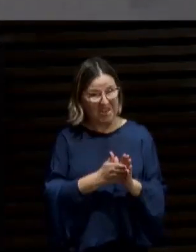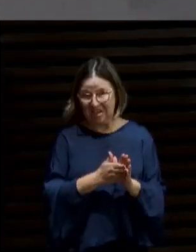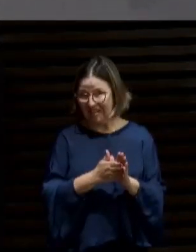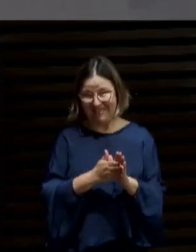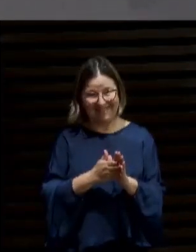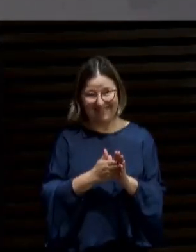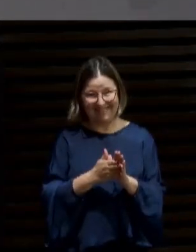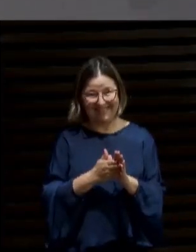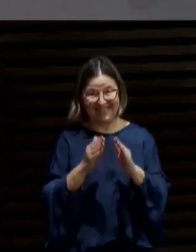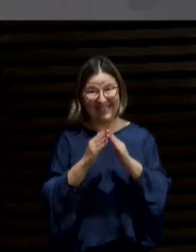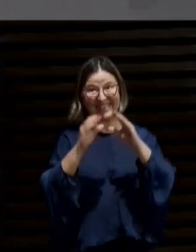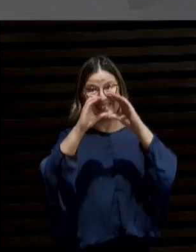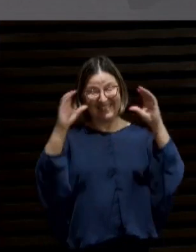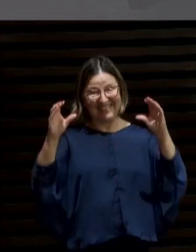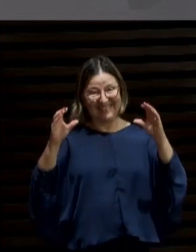E deu Ele mesmo.